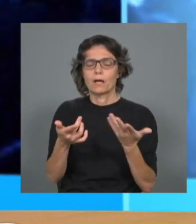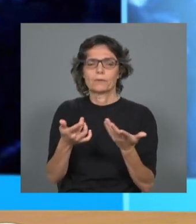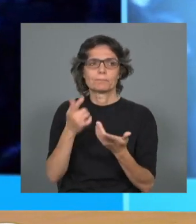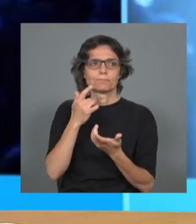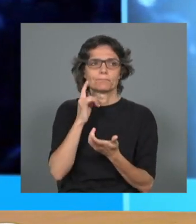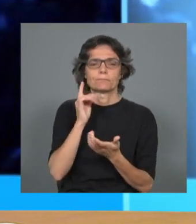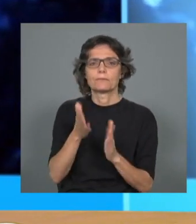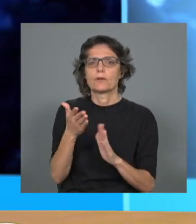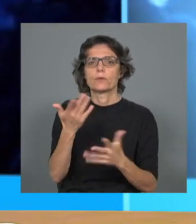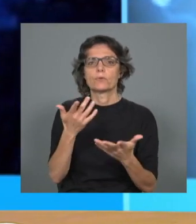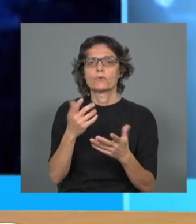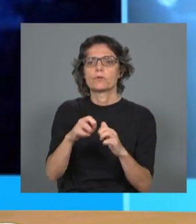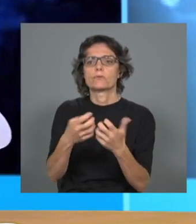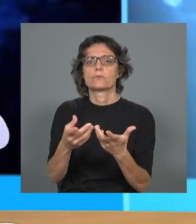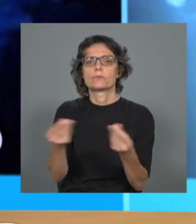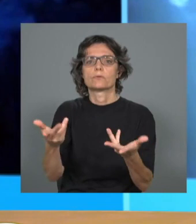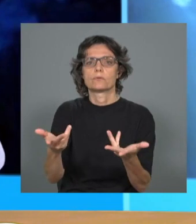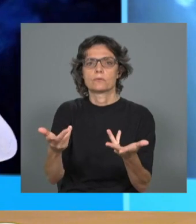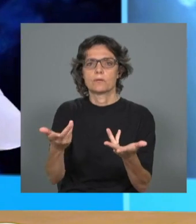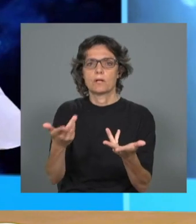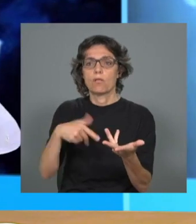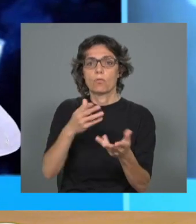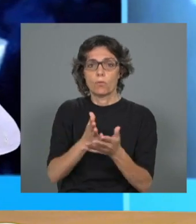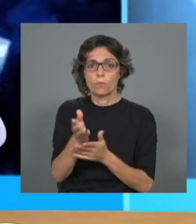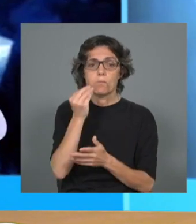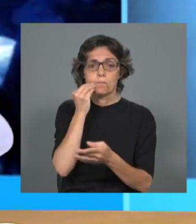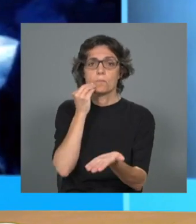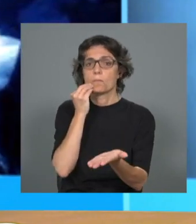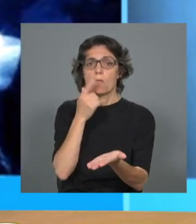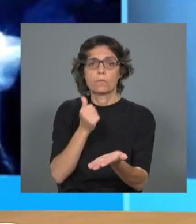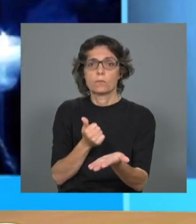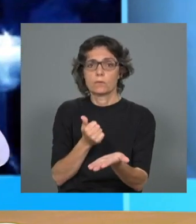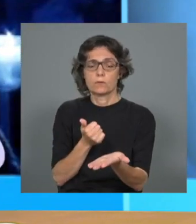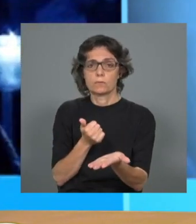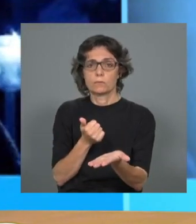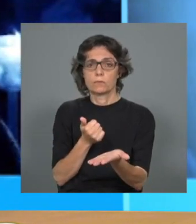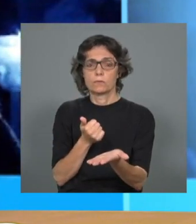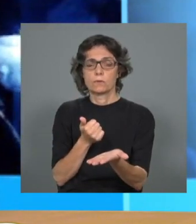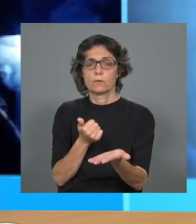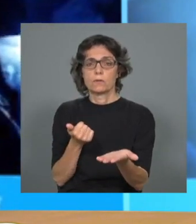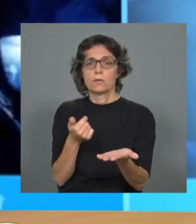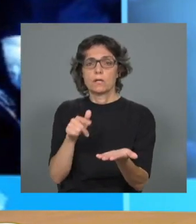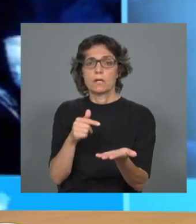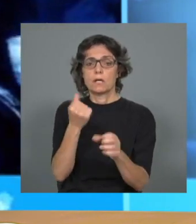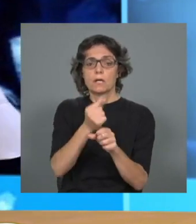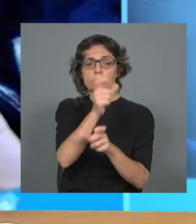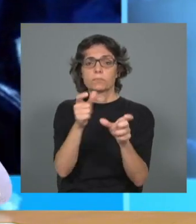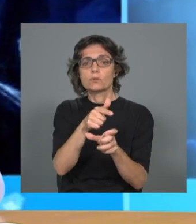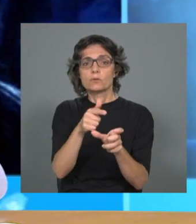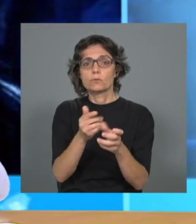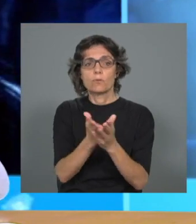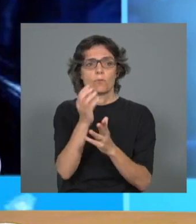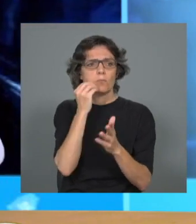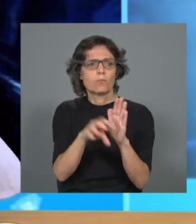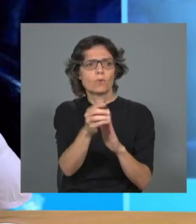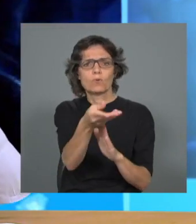uma solução. Não pode continuar as coisas como estão e os trabalhadores continuarem com os